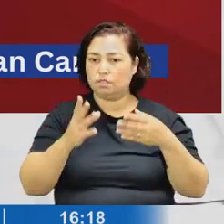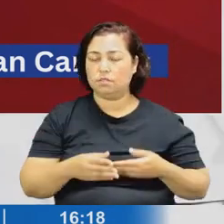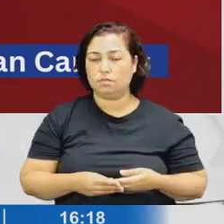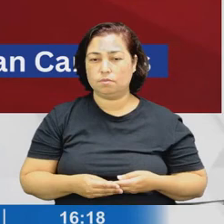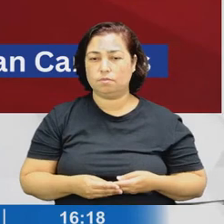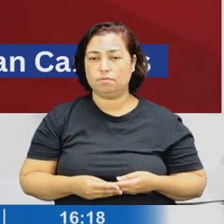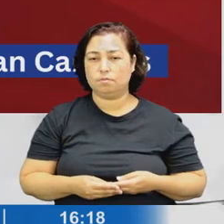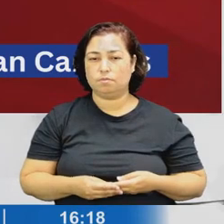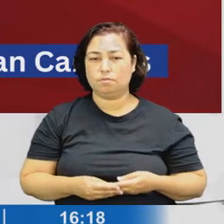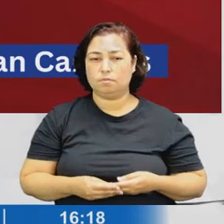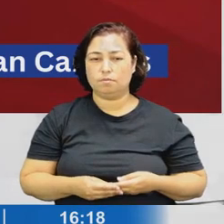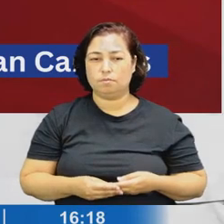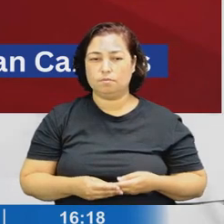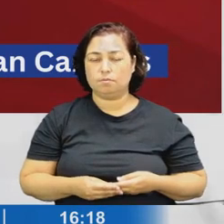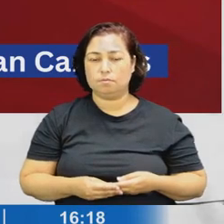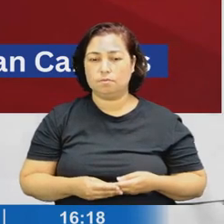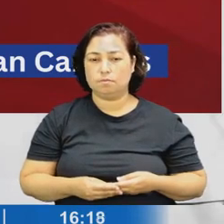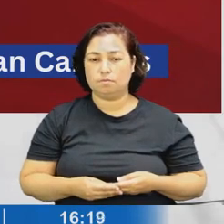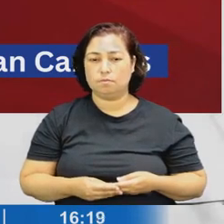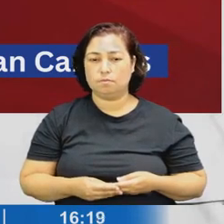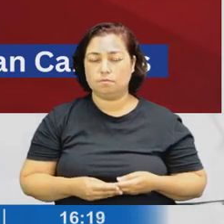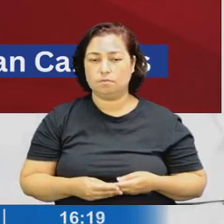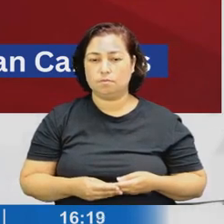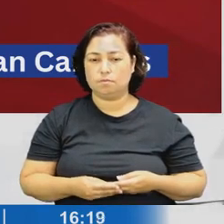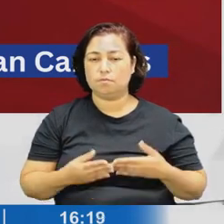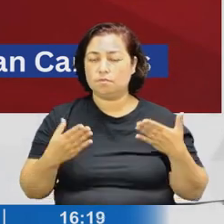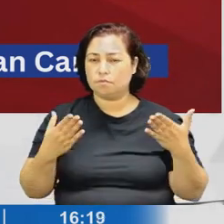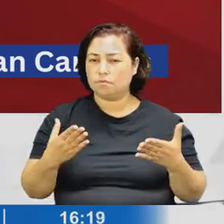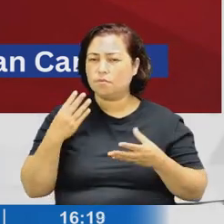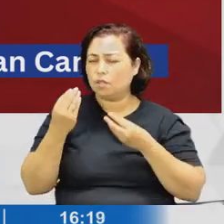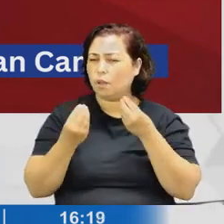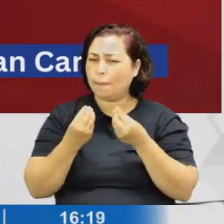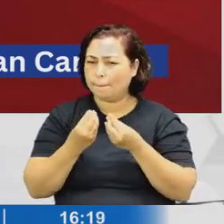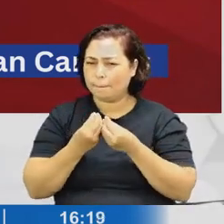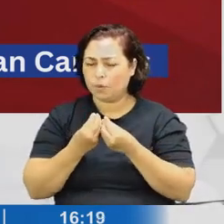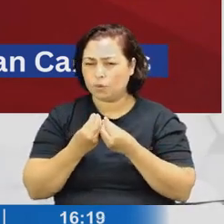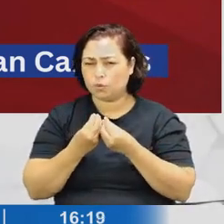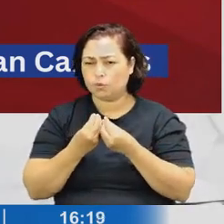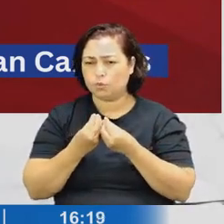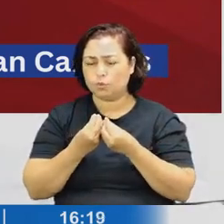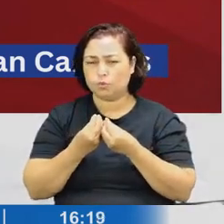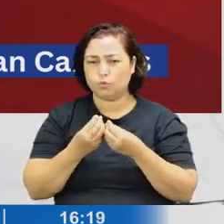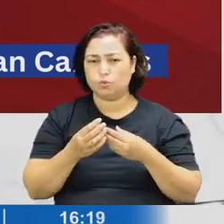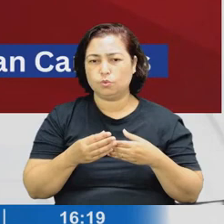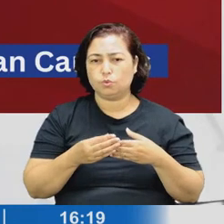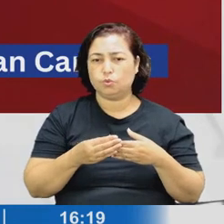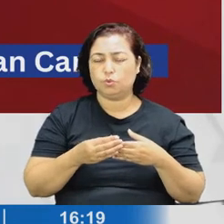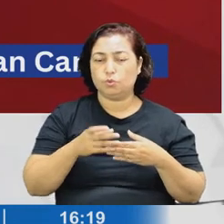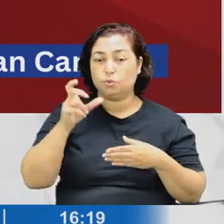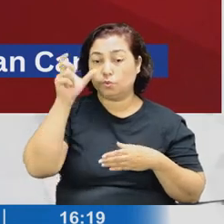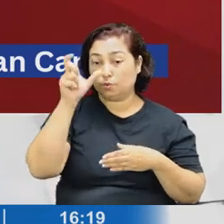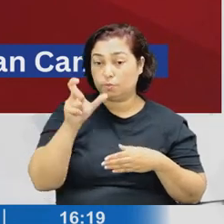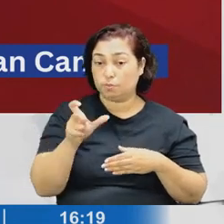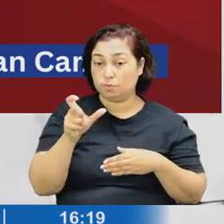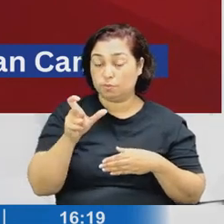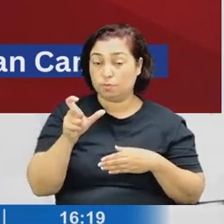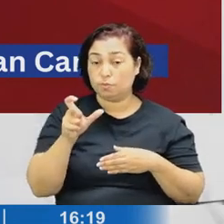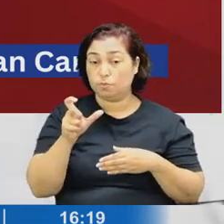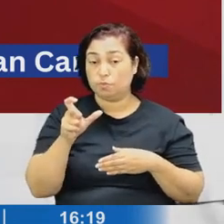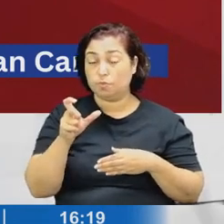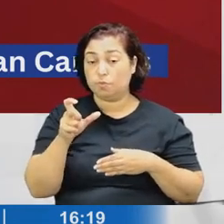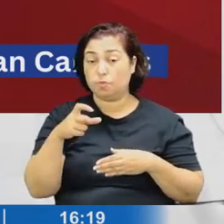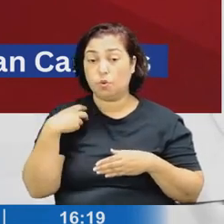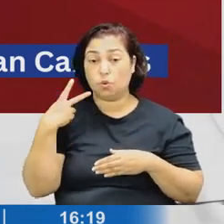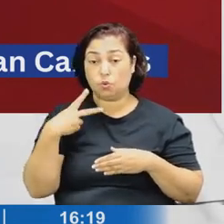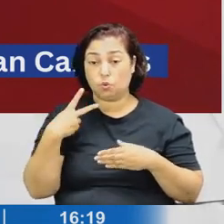não vai ser sustentável né algo que sai muito né das características pessoais do parlamentar Não É